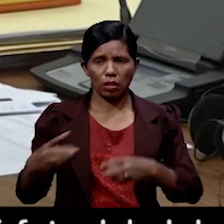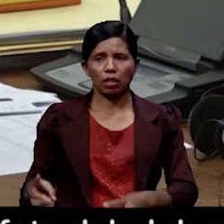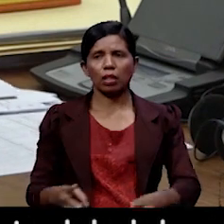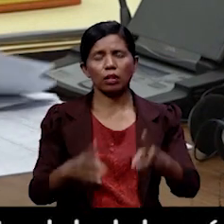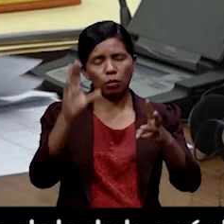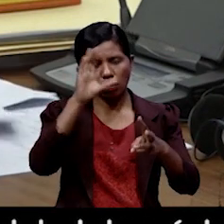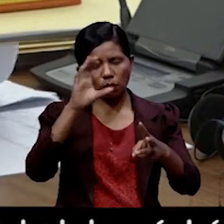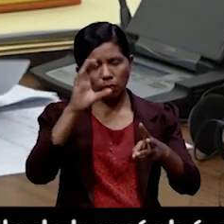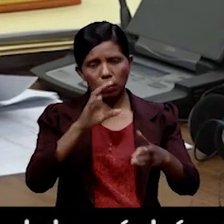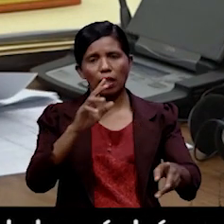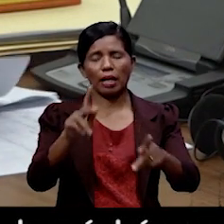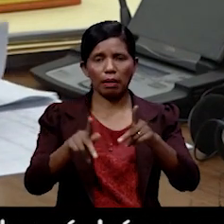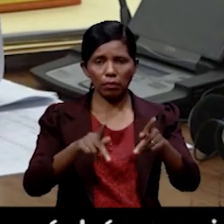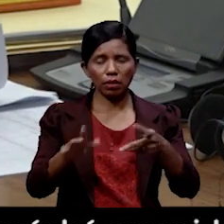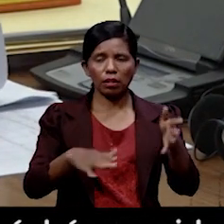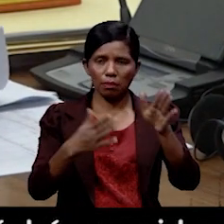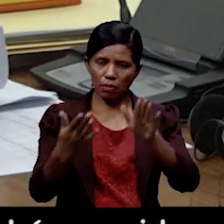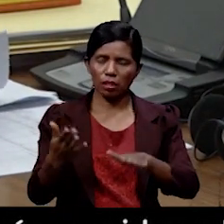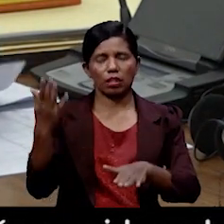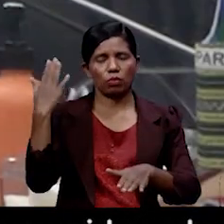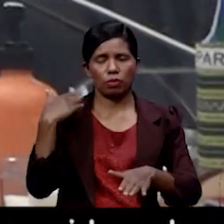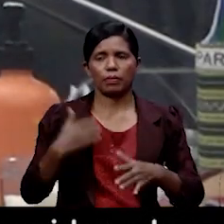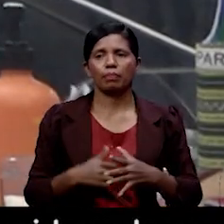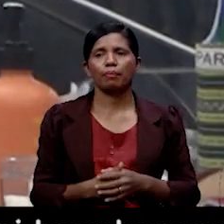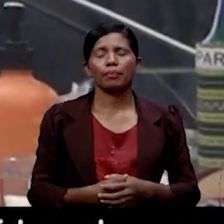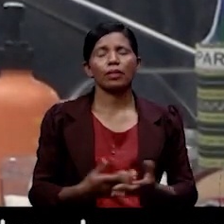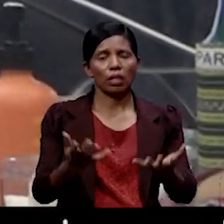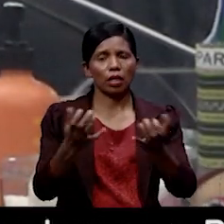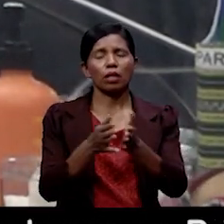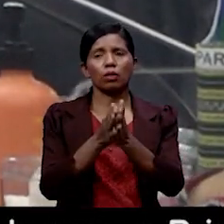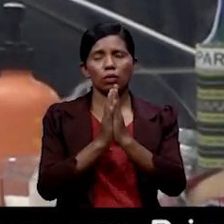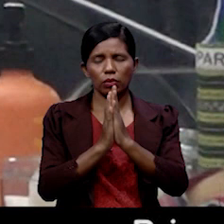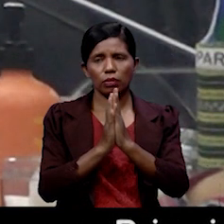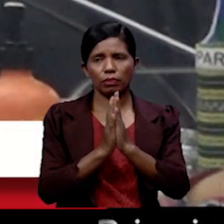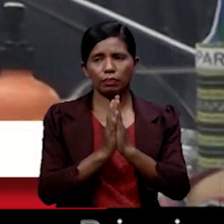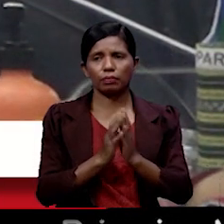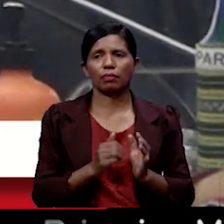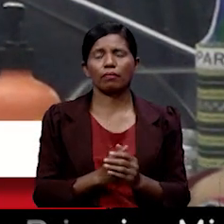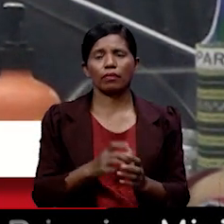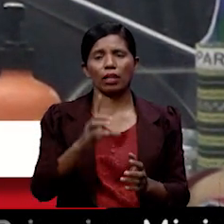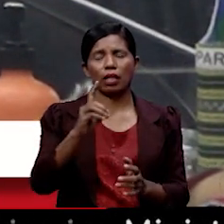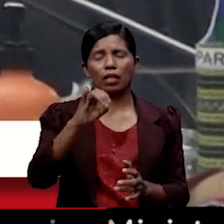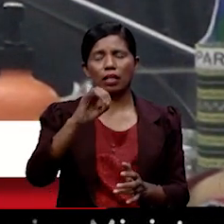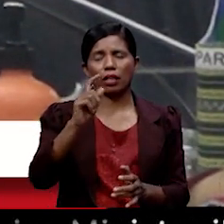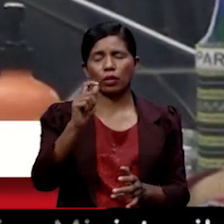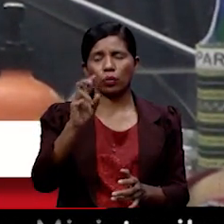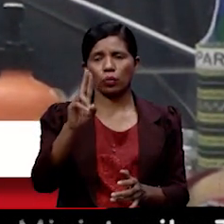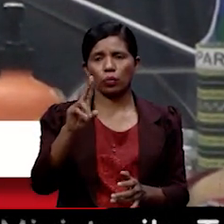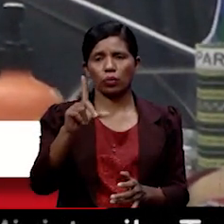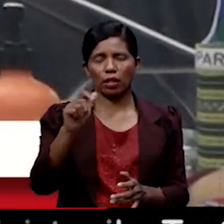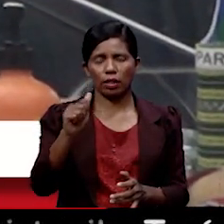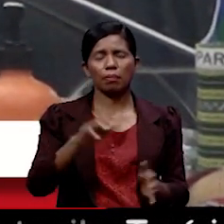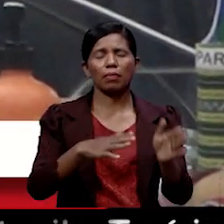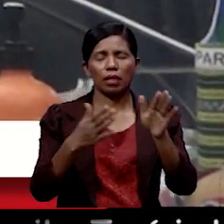Atubuca Tuir Restos Mortais Sirakne. Cara, que russo, tem tudo na mate, né? Mahudu nya mate